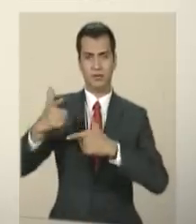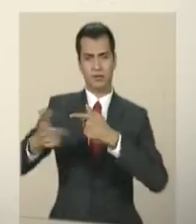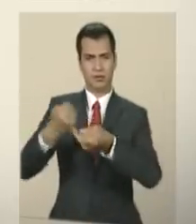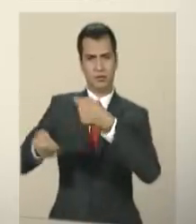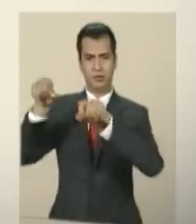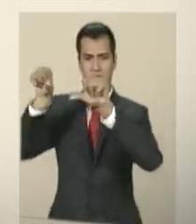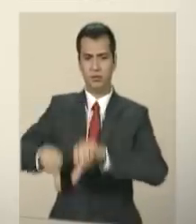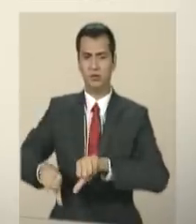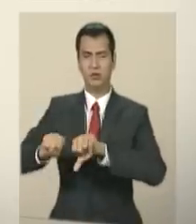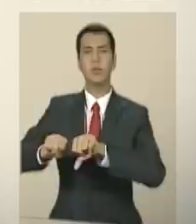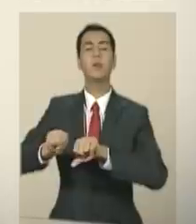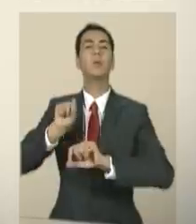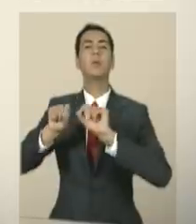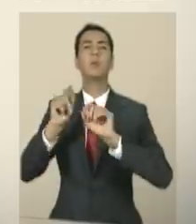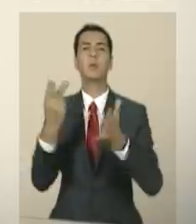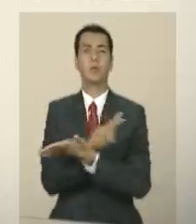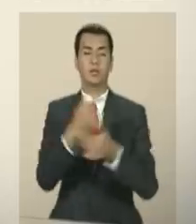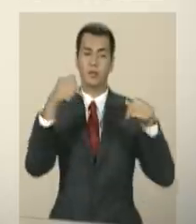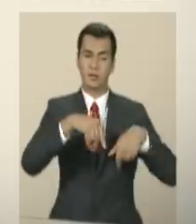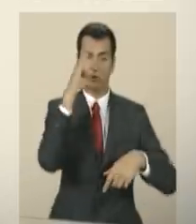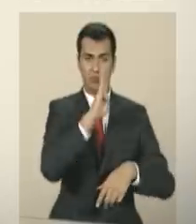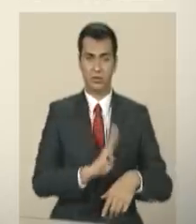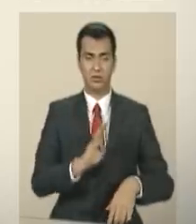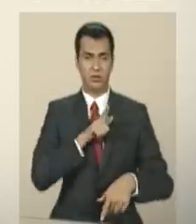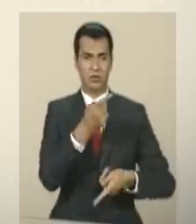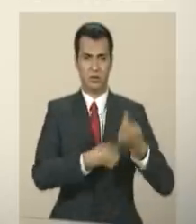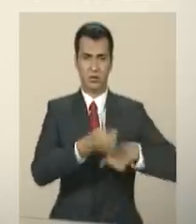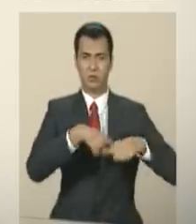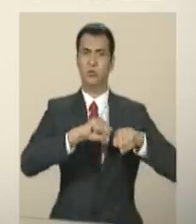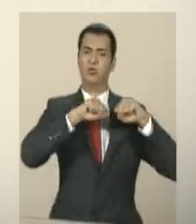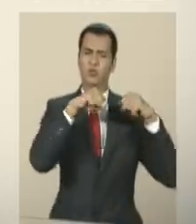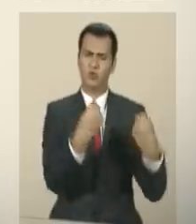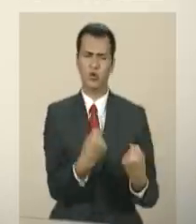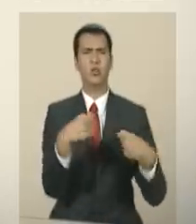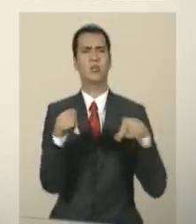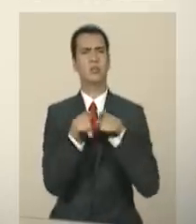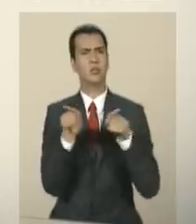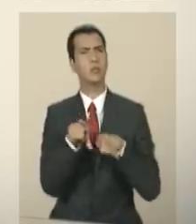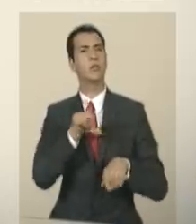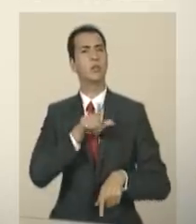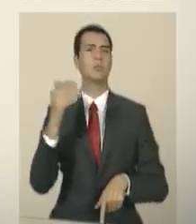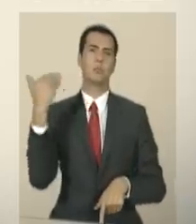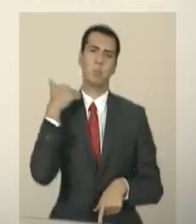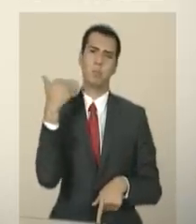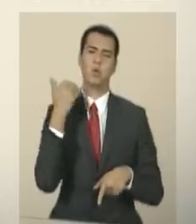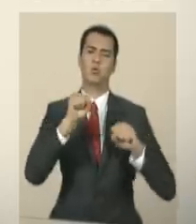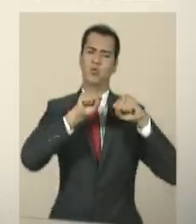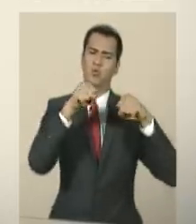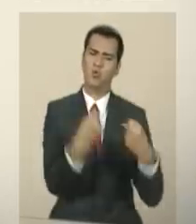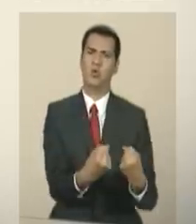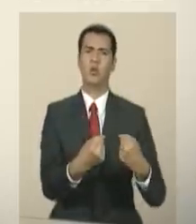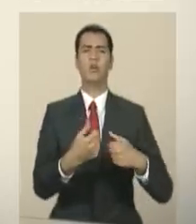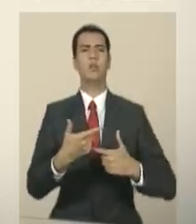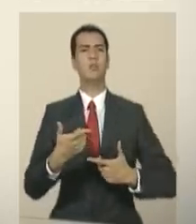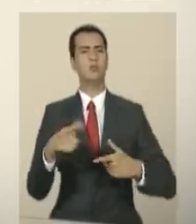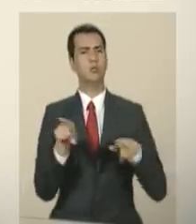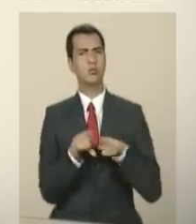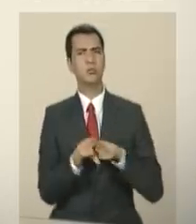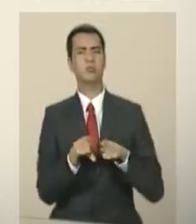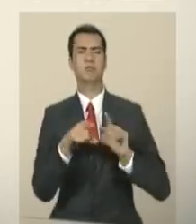é que nós temos uma economia sólida temos bancos sólidos controlados e